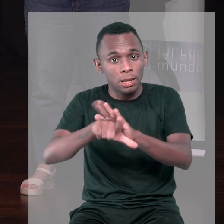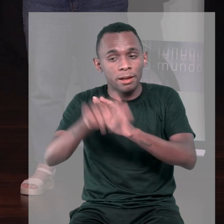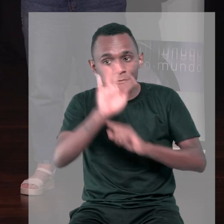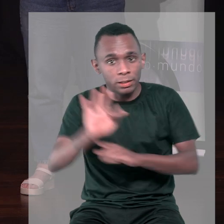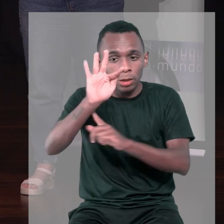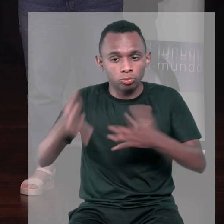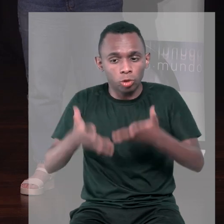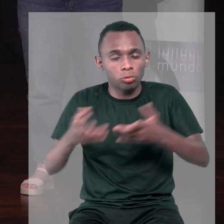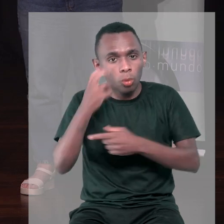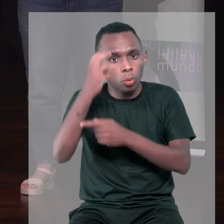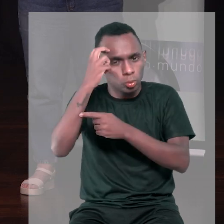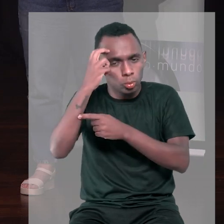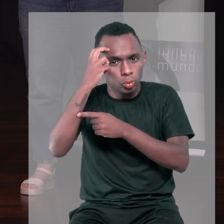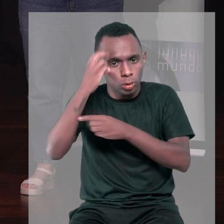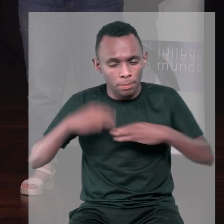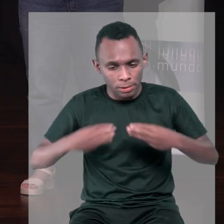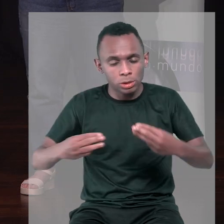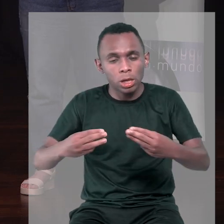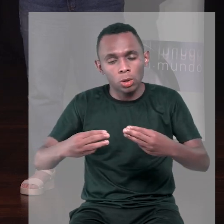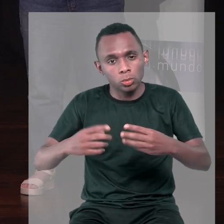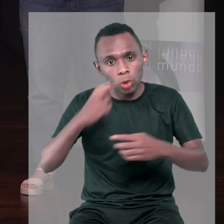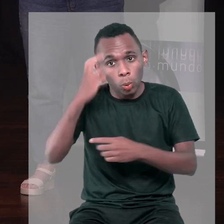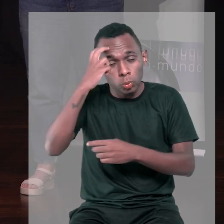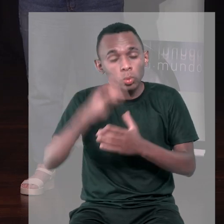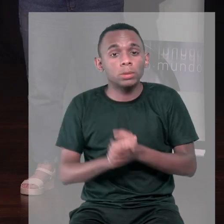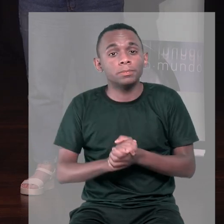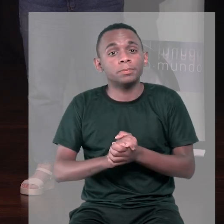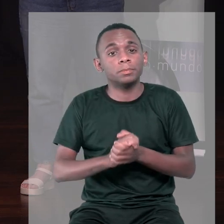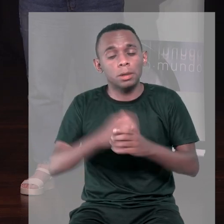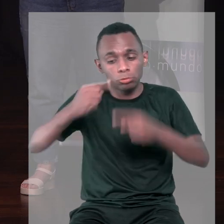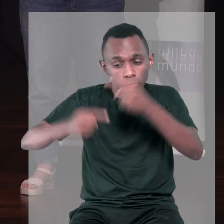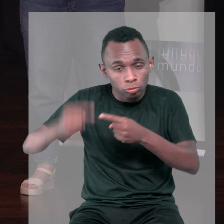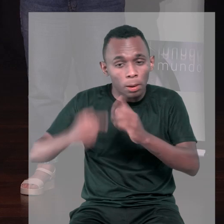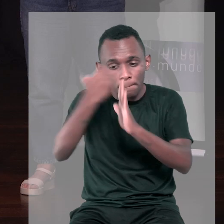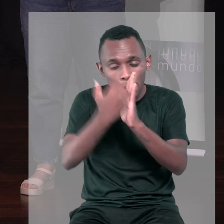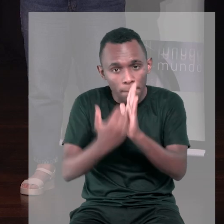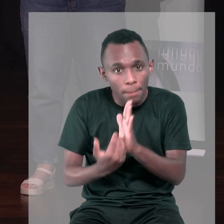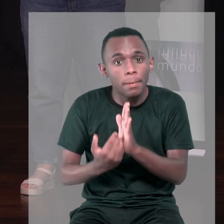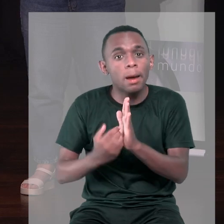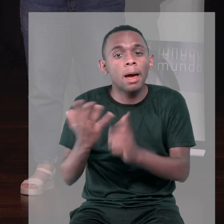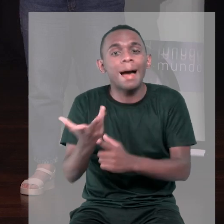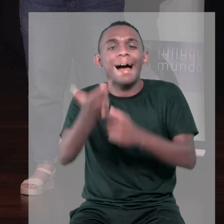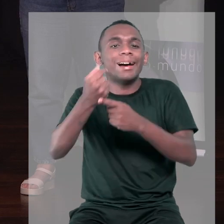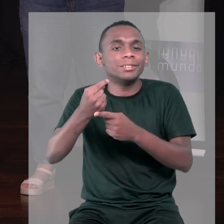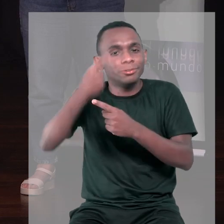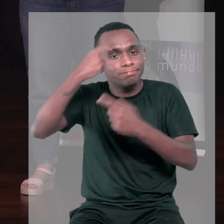da Embaixada da França no Brasil. Apoio cultural da diretoria do livro